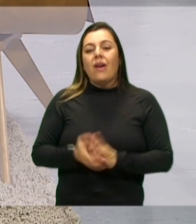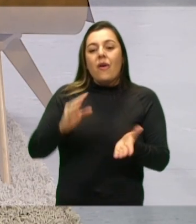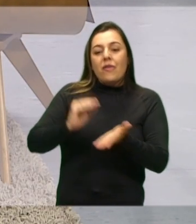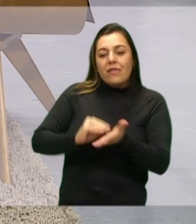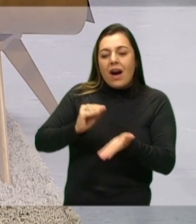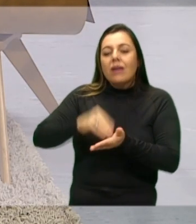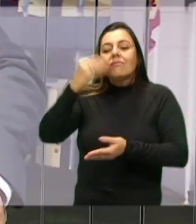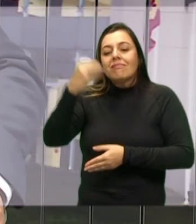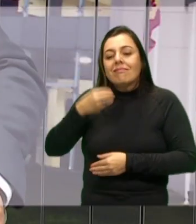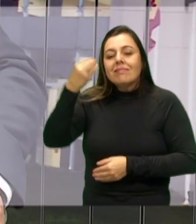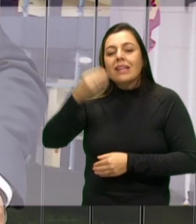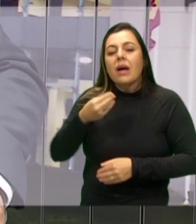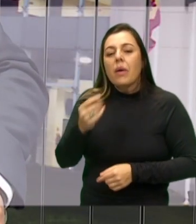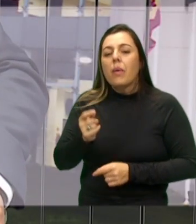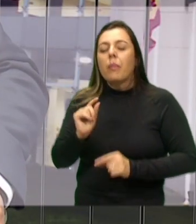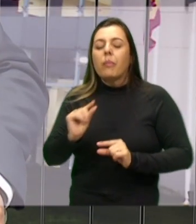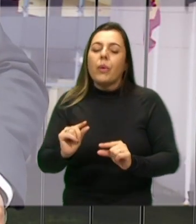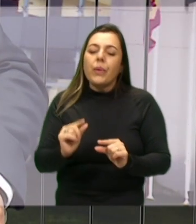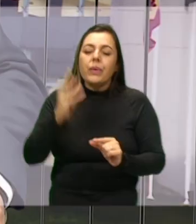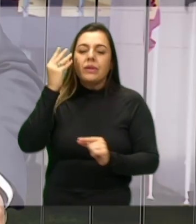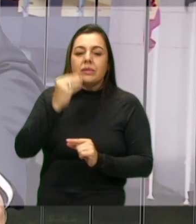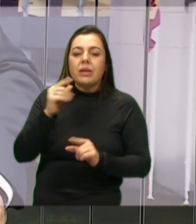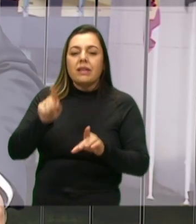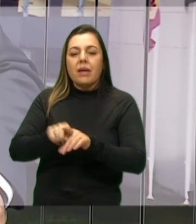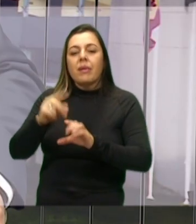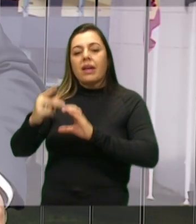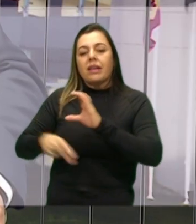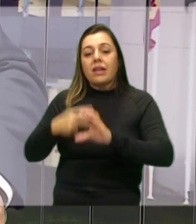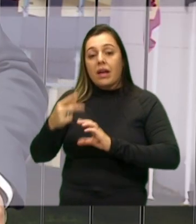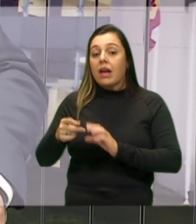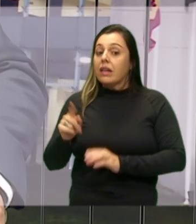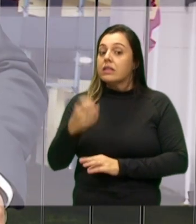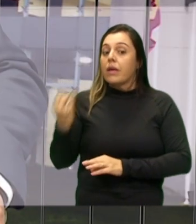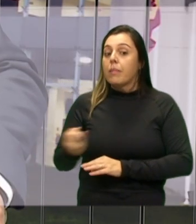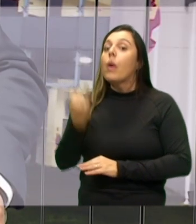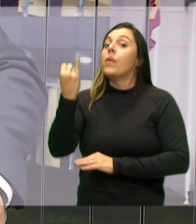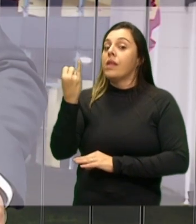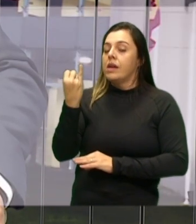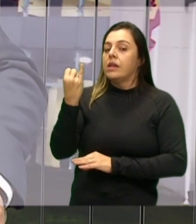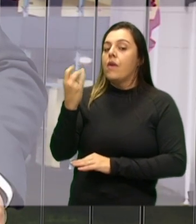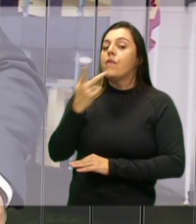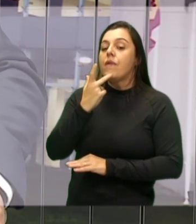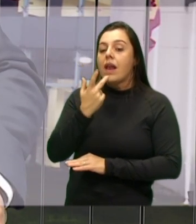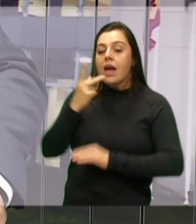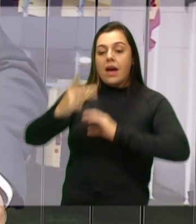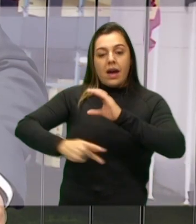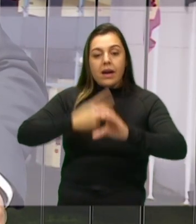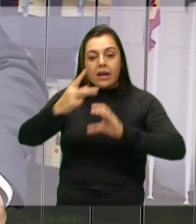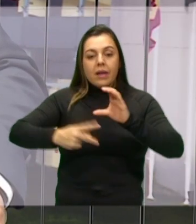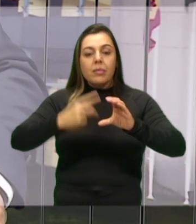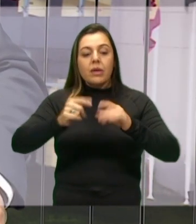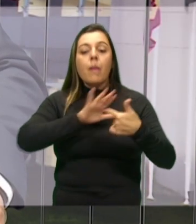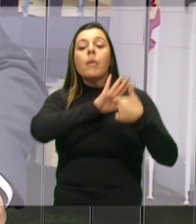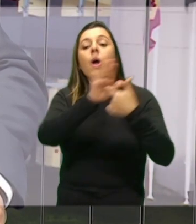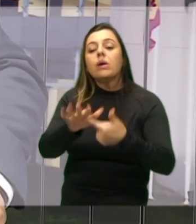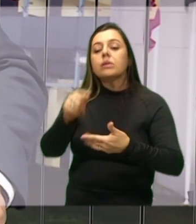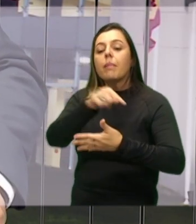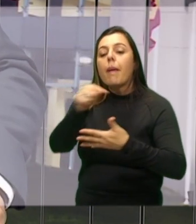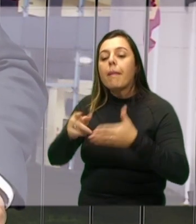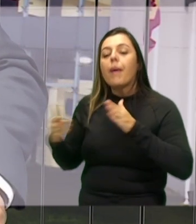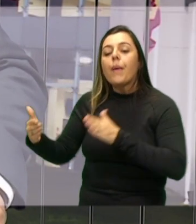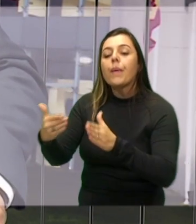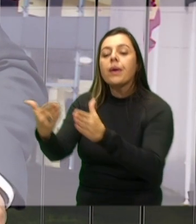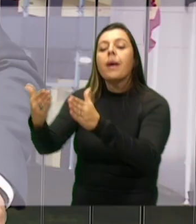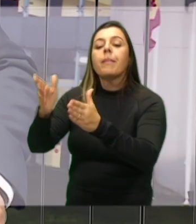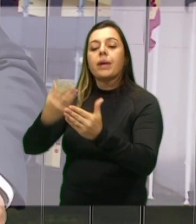inexperiência do governo, um pouco da inexperiência também na Câmara de Vereadores, porque isso é importante. Como eu disse, a Câmara que acaba apontando o rumo do